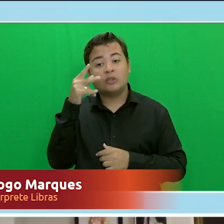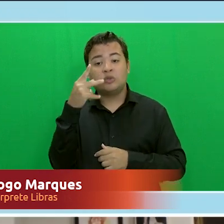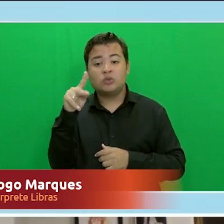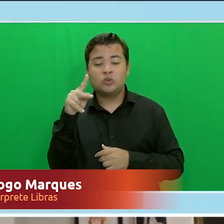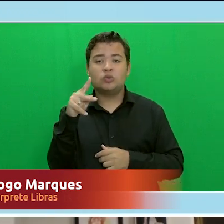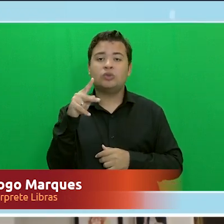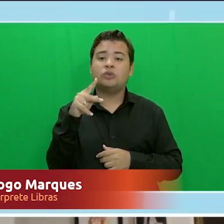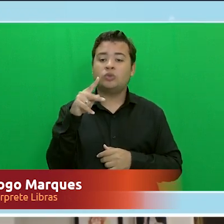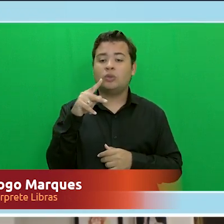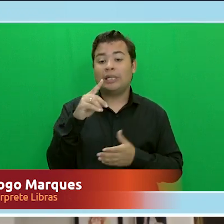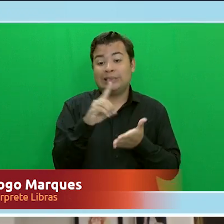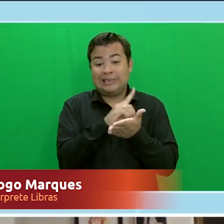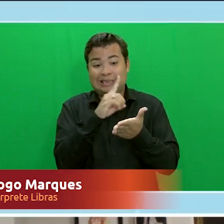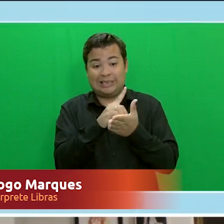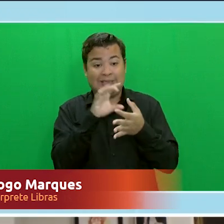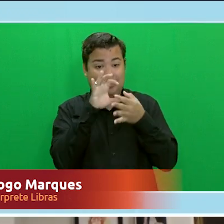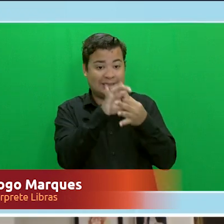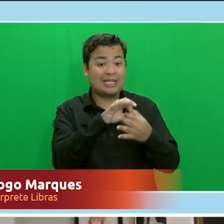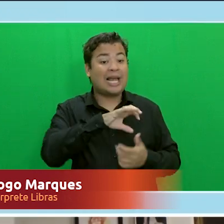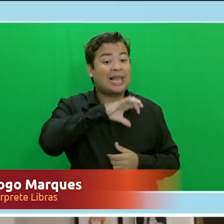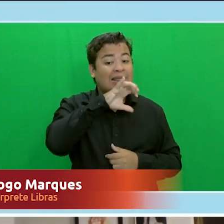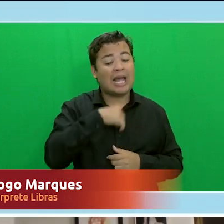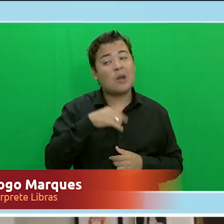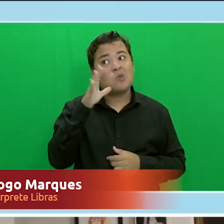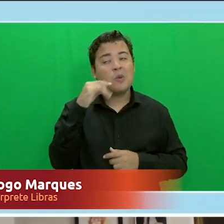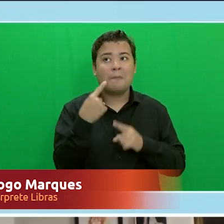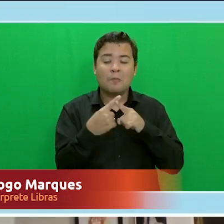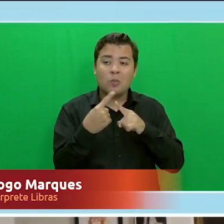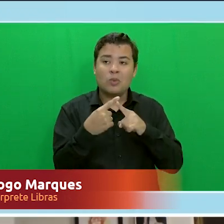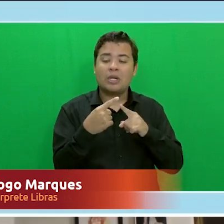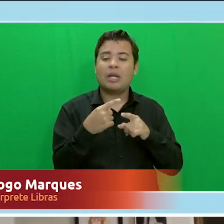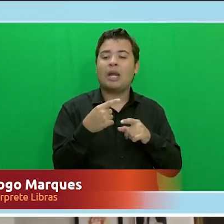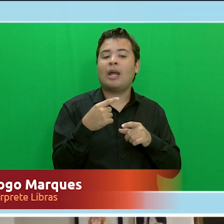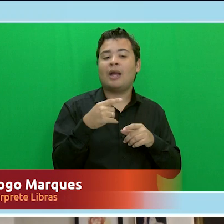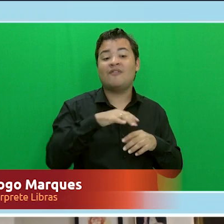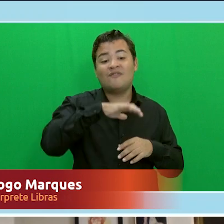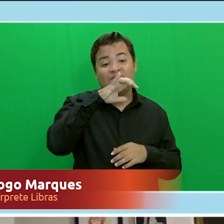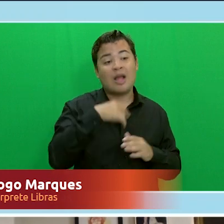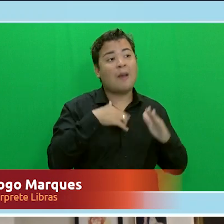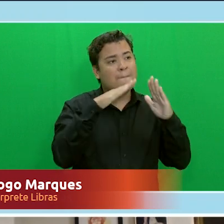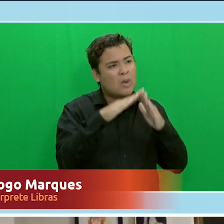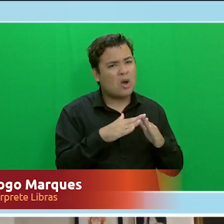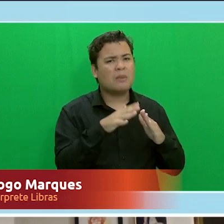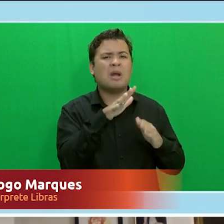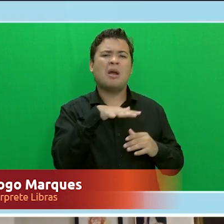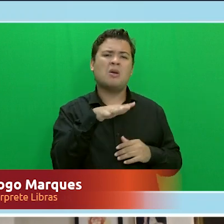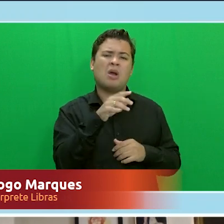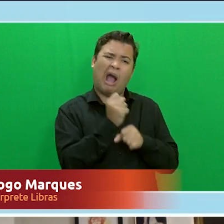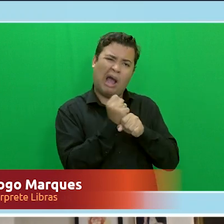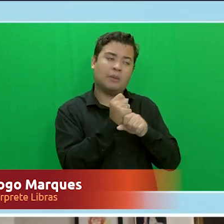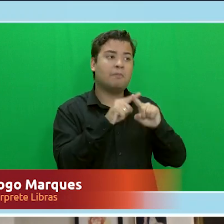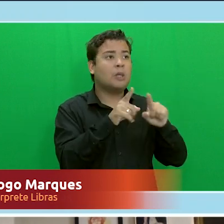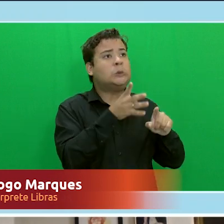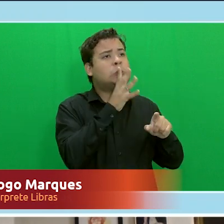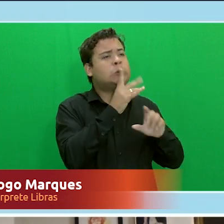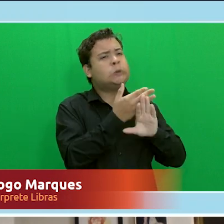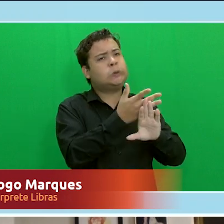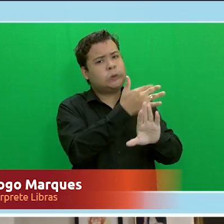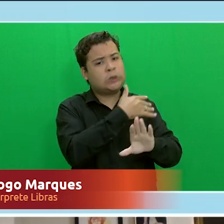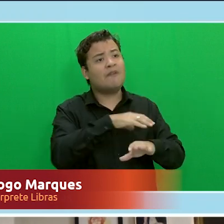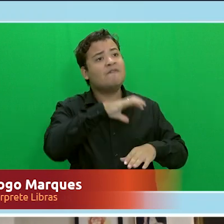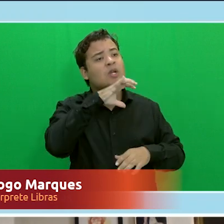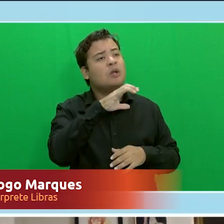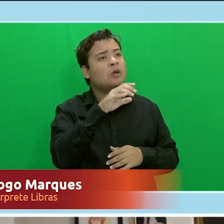a dissertação da senhora sobre a Vila Nova, porque estou residindo na Vila Nova há alguns anos e já conheço a região há muito tempo, quero conhecer um pouquinho mais da